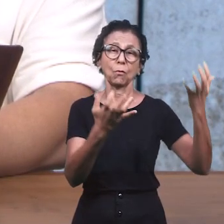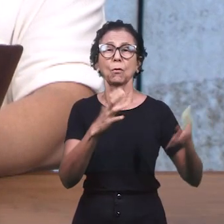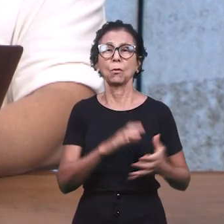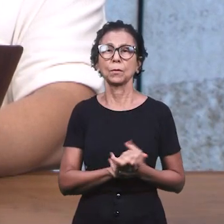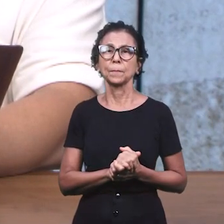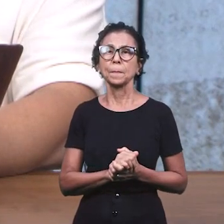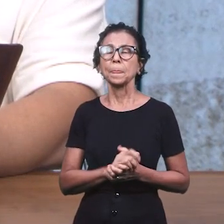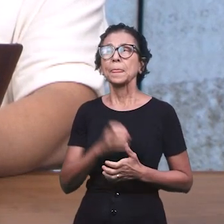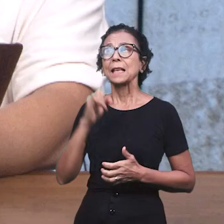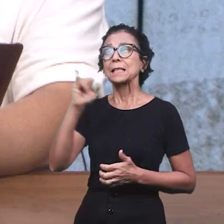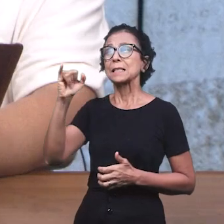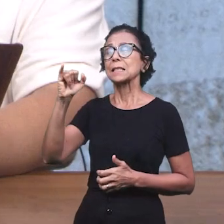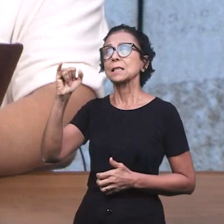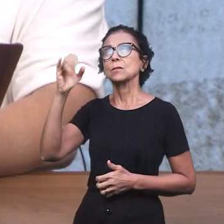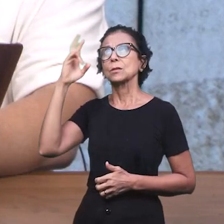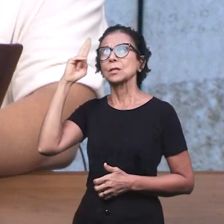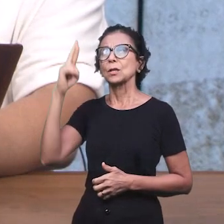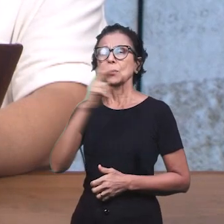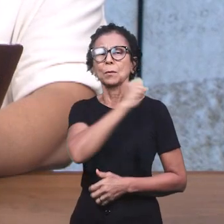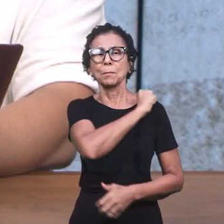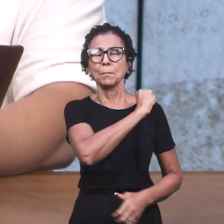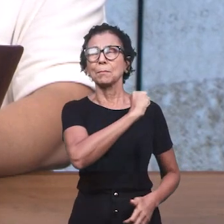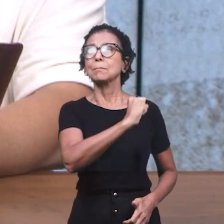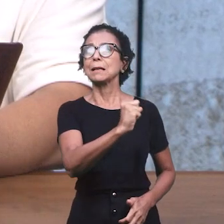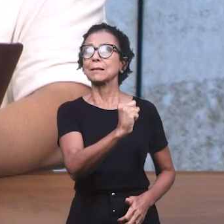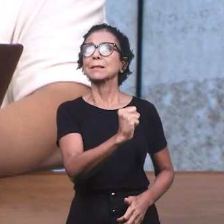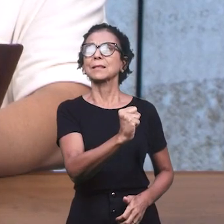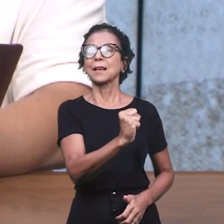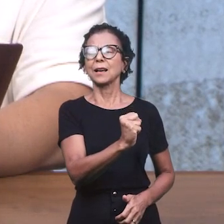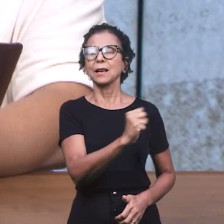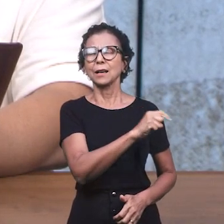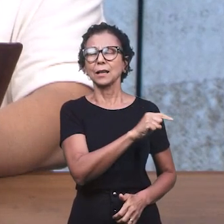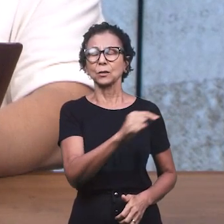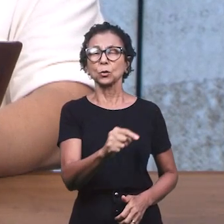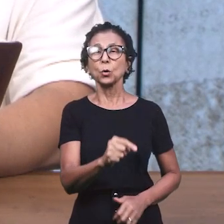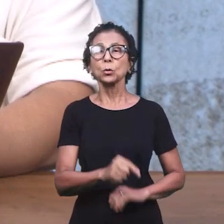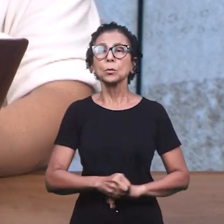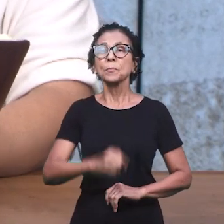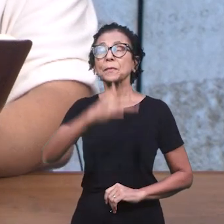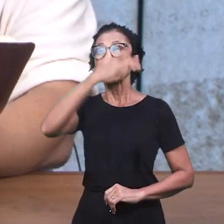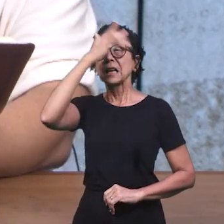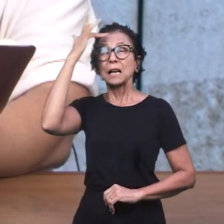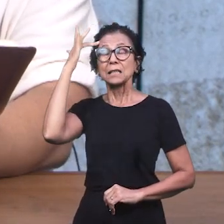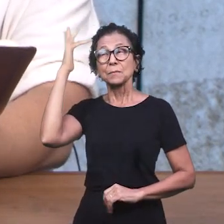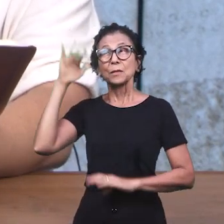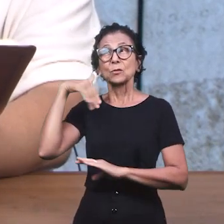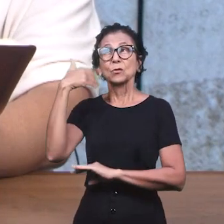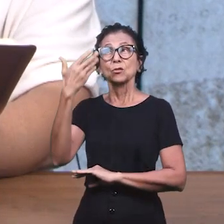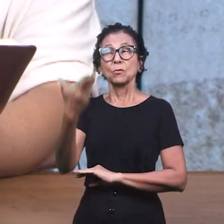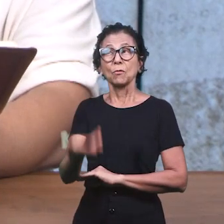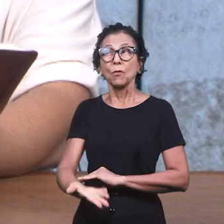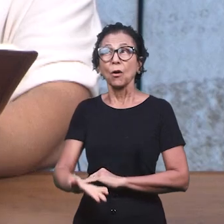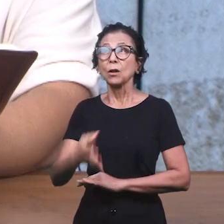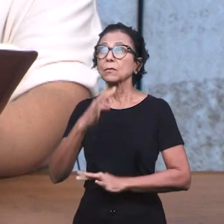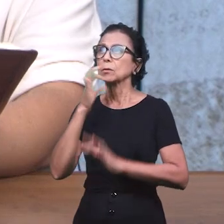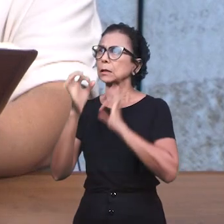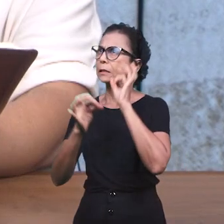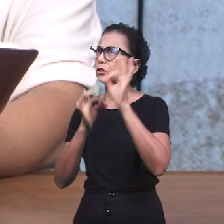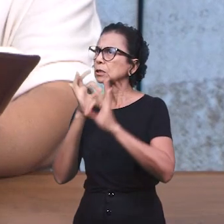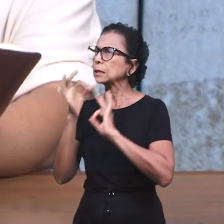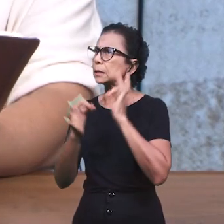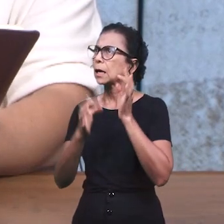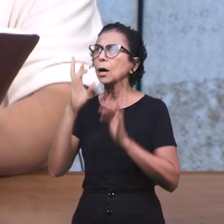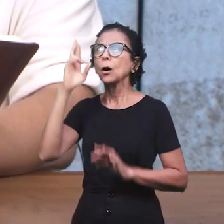um só homem, as gentes, pois, que ouviram a tua fama falarão dizendo: